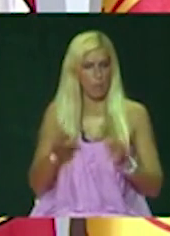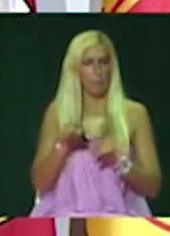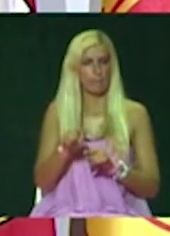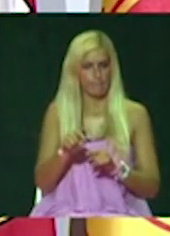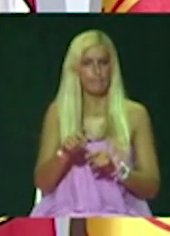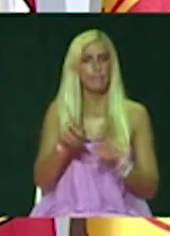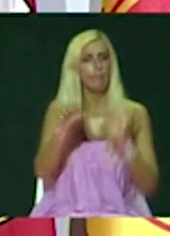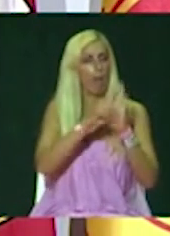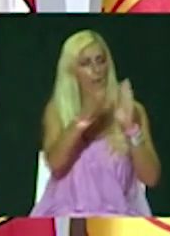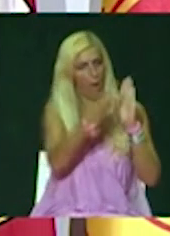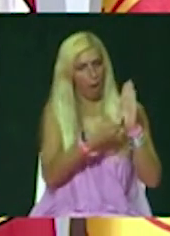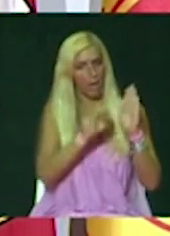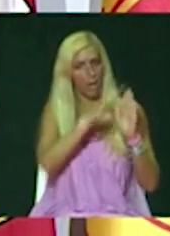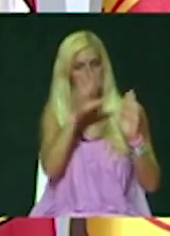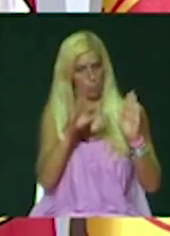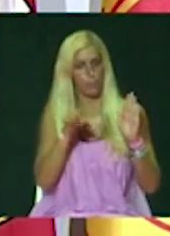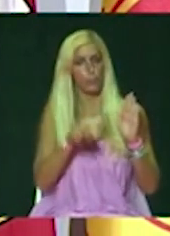tem que ficar na lei é muito claro.